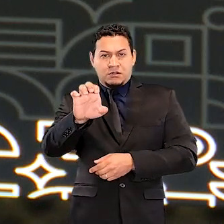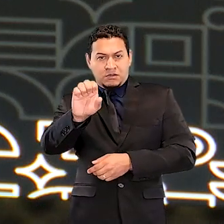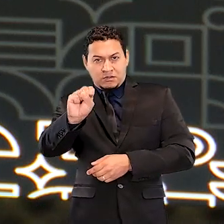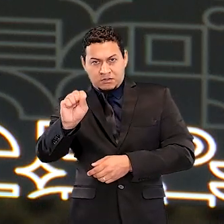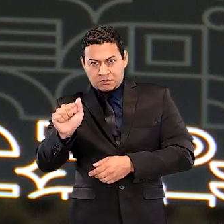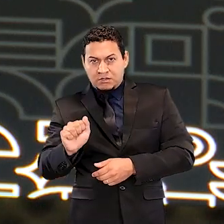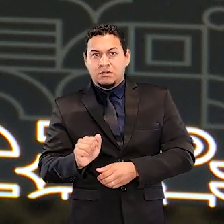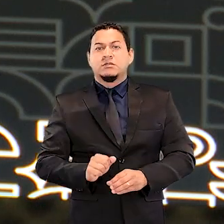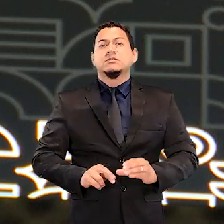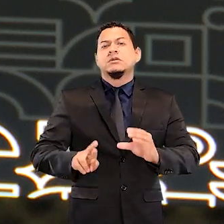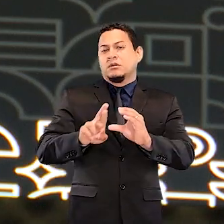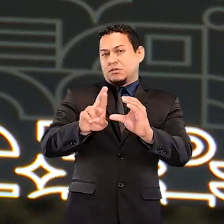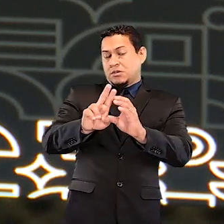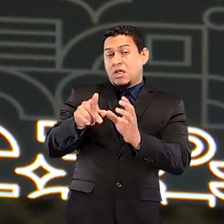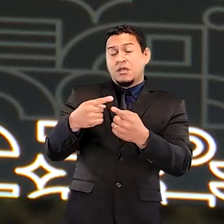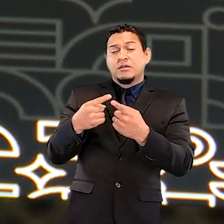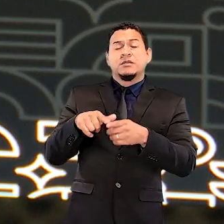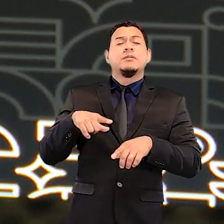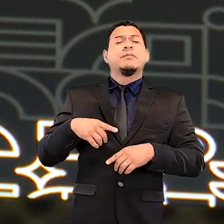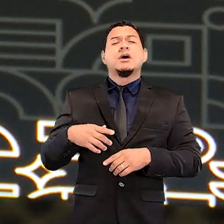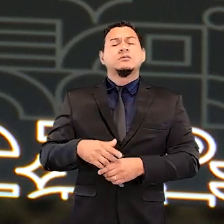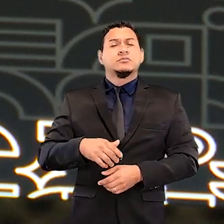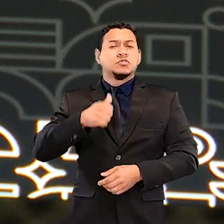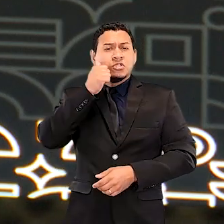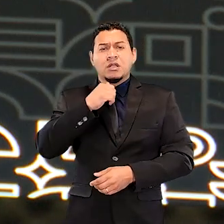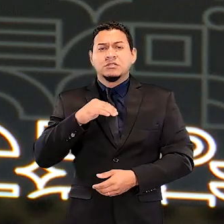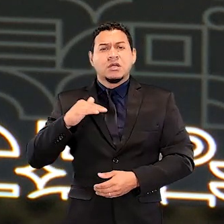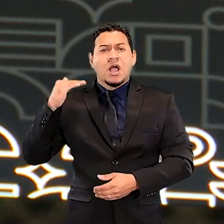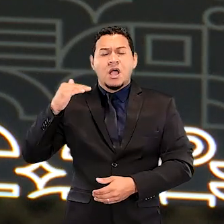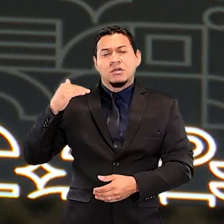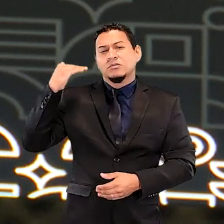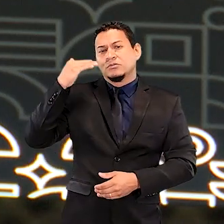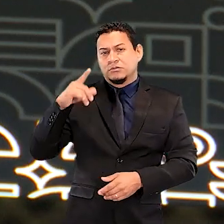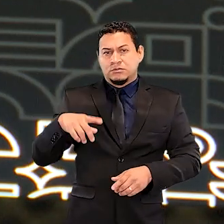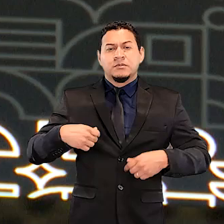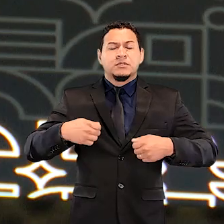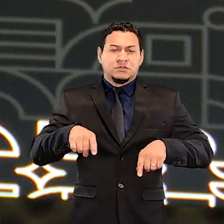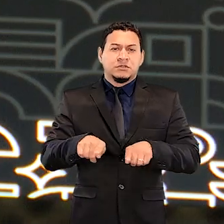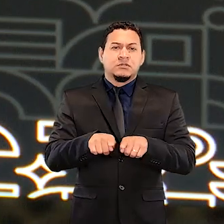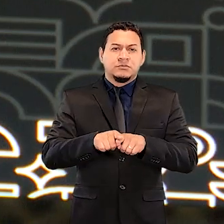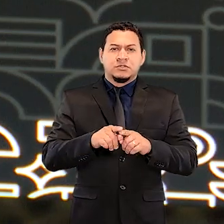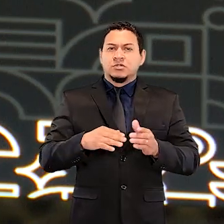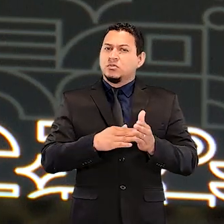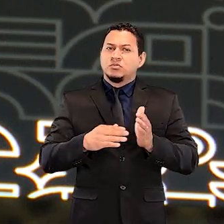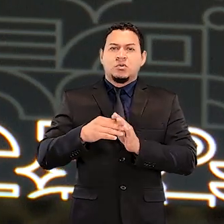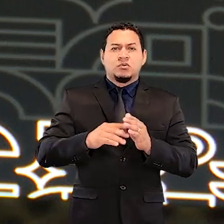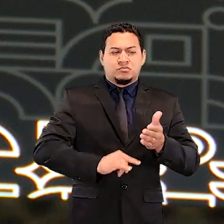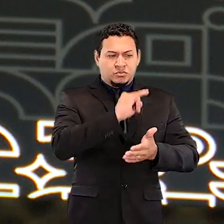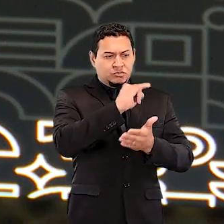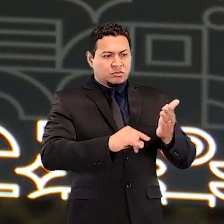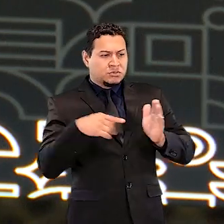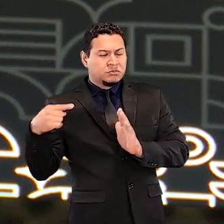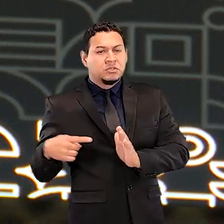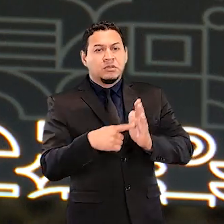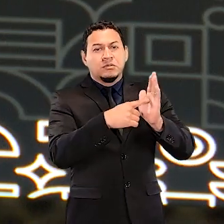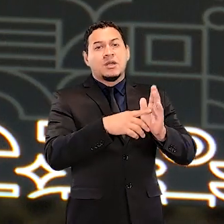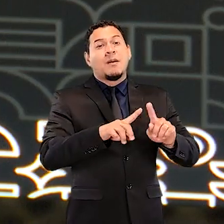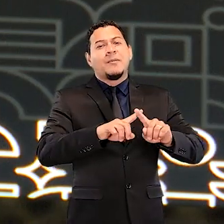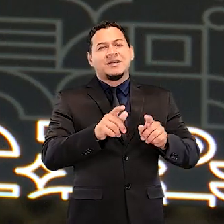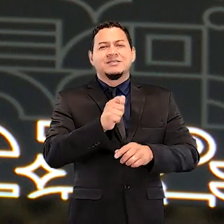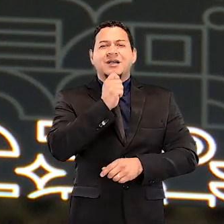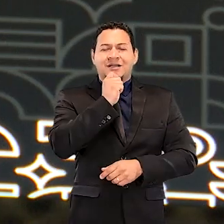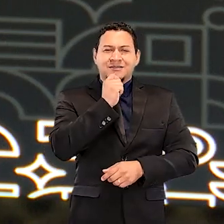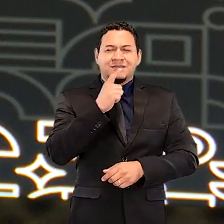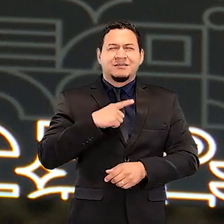as mulheres adultas. Então, também existe um sistema de notificação todo próprio, mas ainda recai